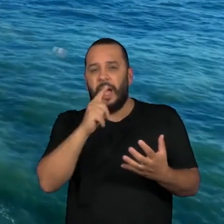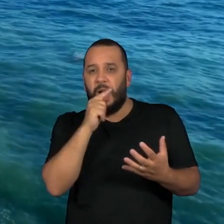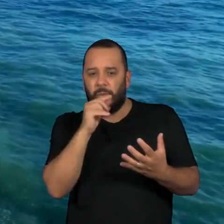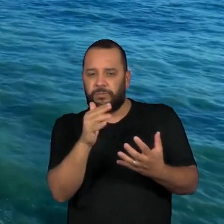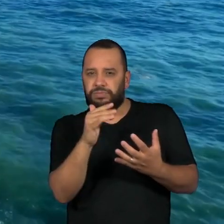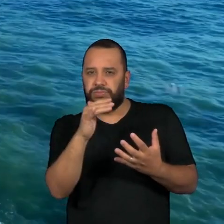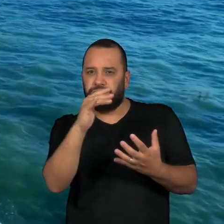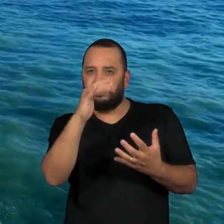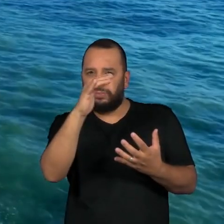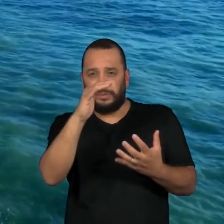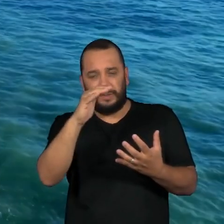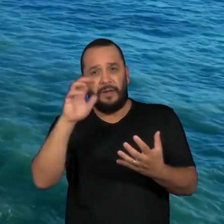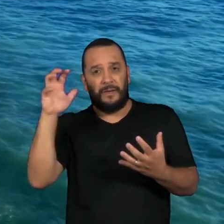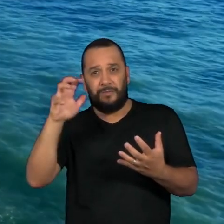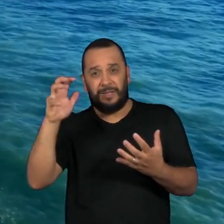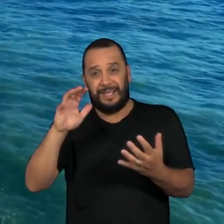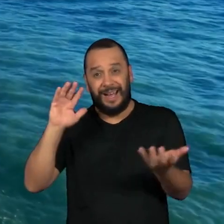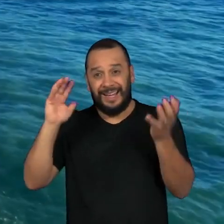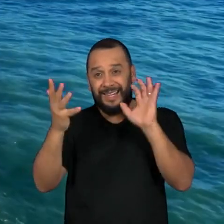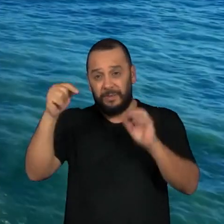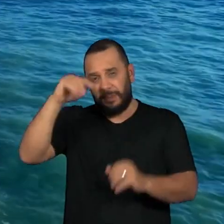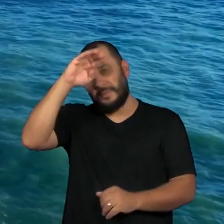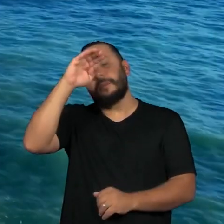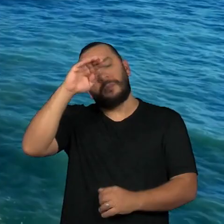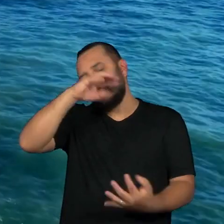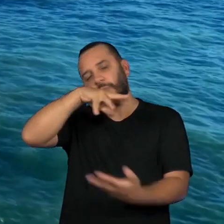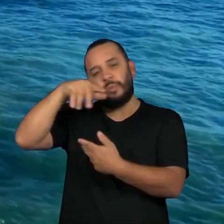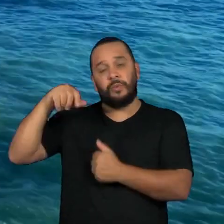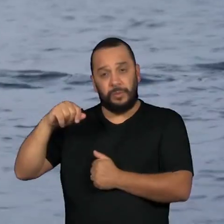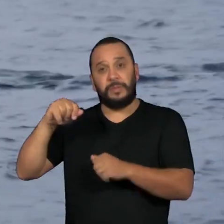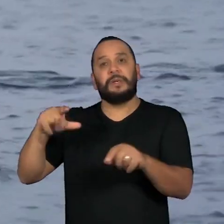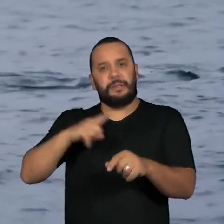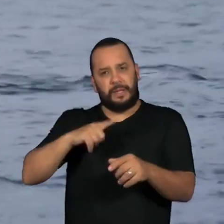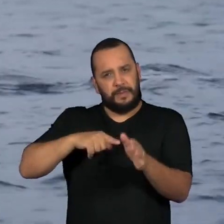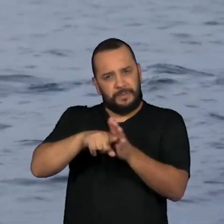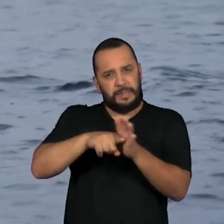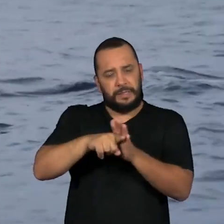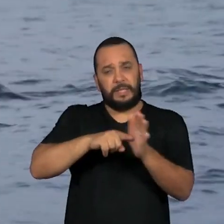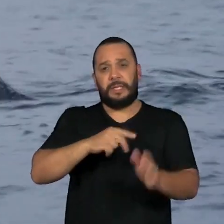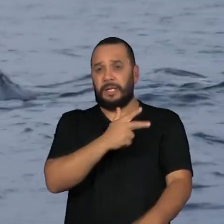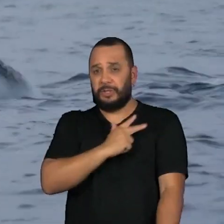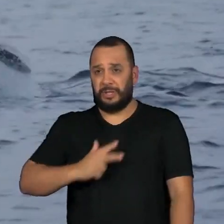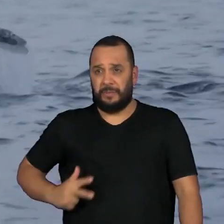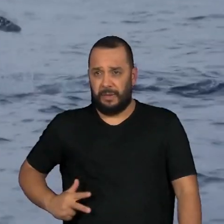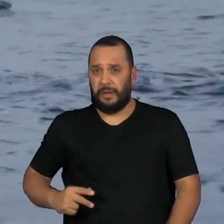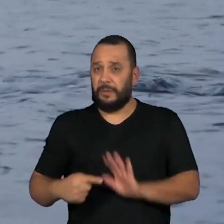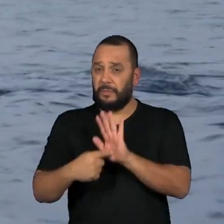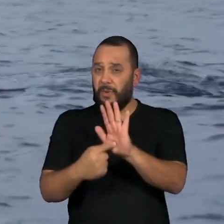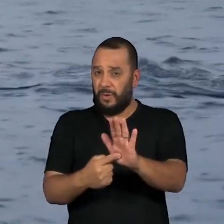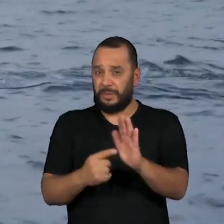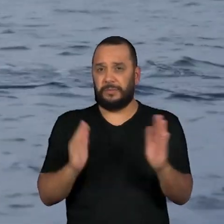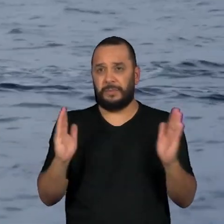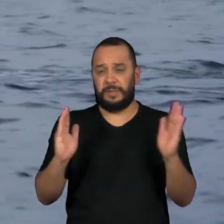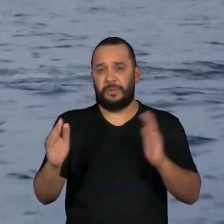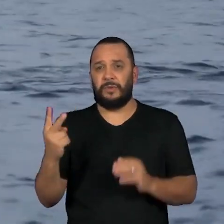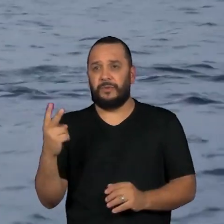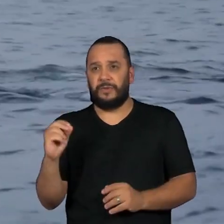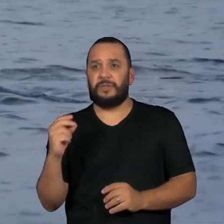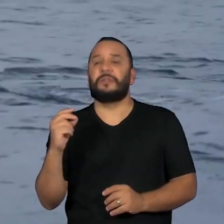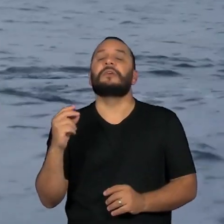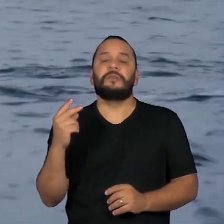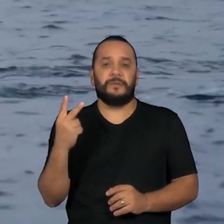De acordo com pesquisadores da Universidade de Copenhague, na Dinamarca, o fenômeno deve ocorrer entre 2025